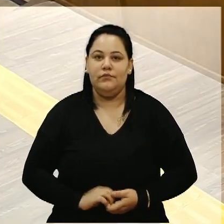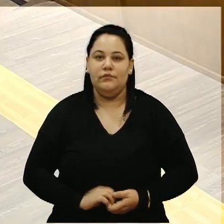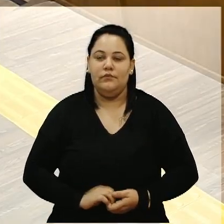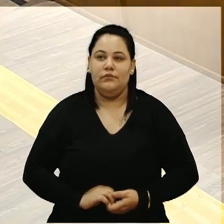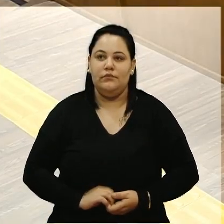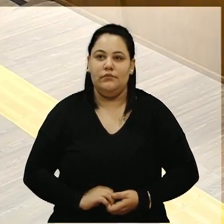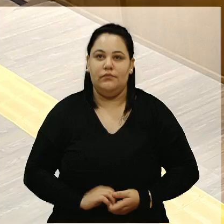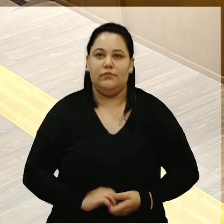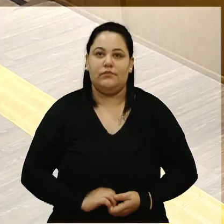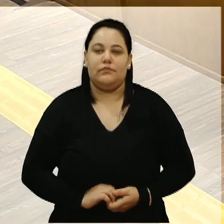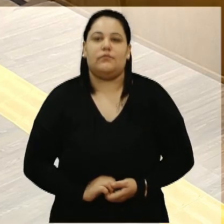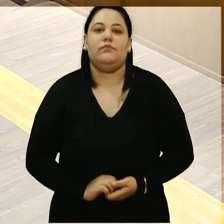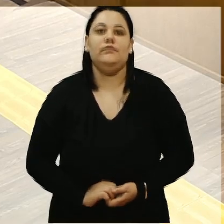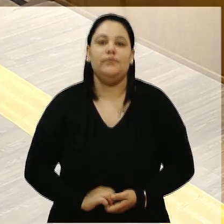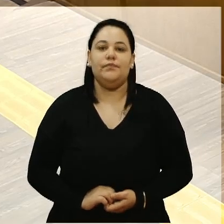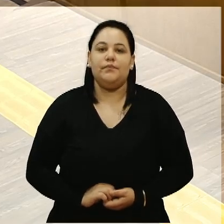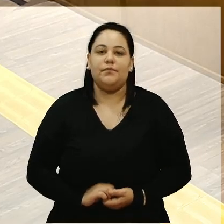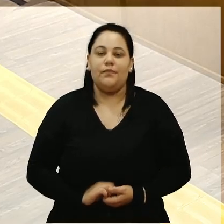Foi?